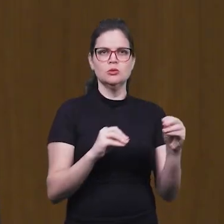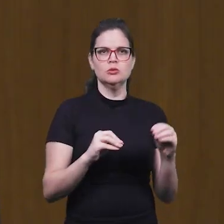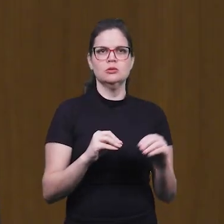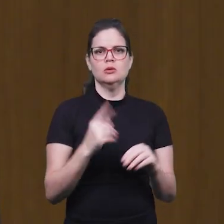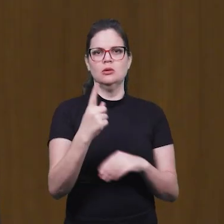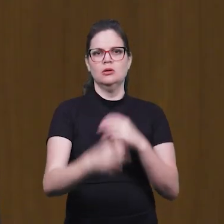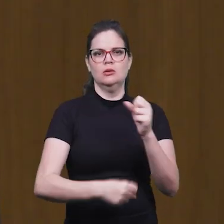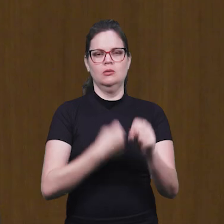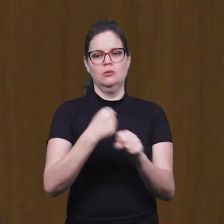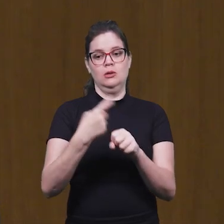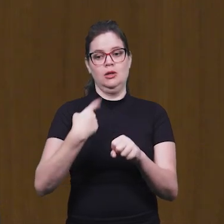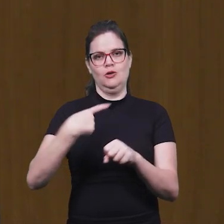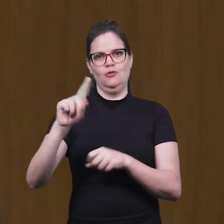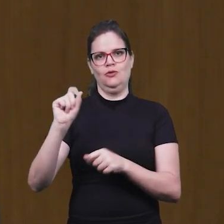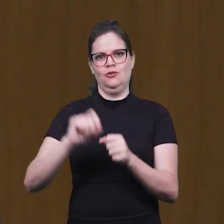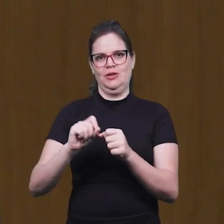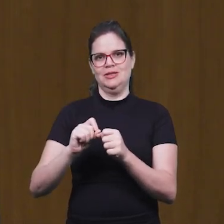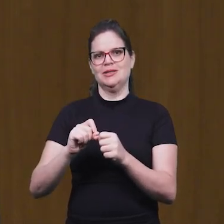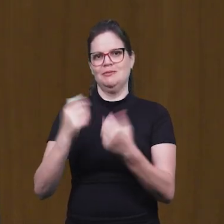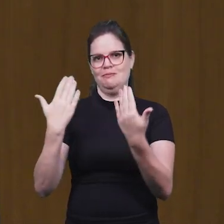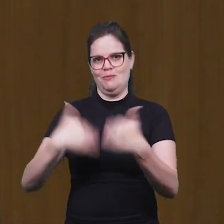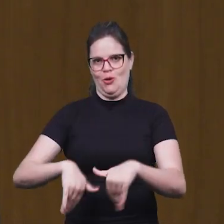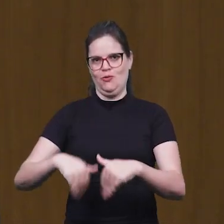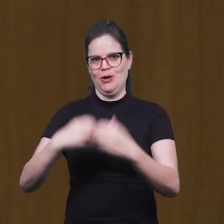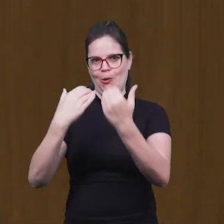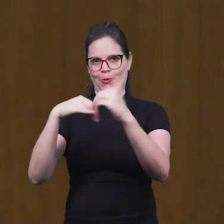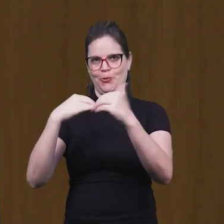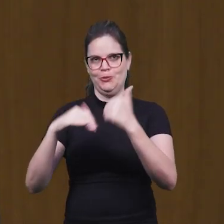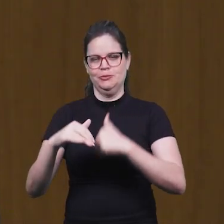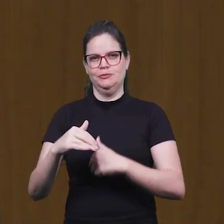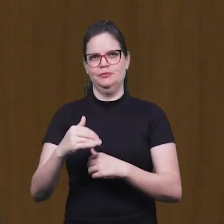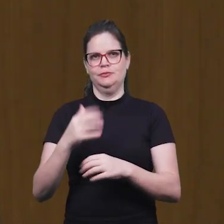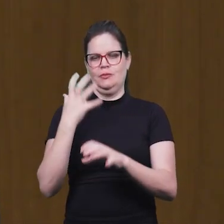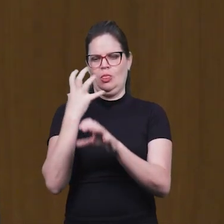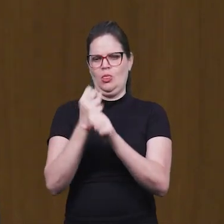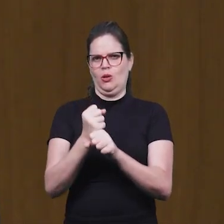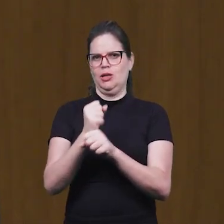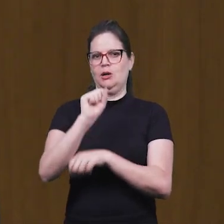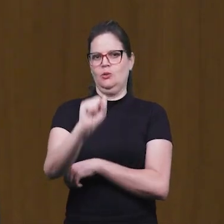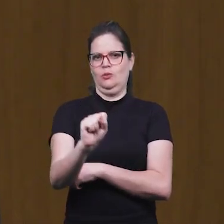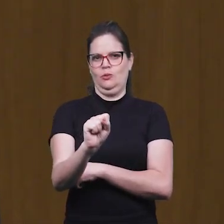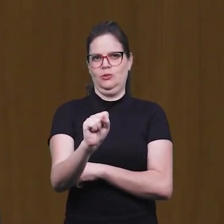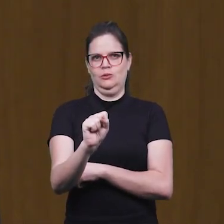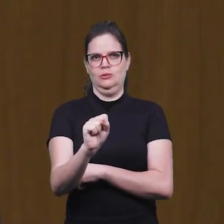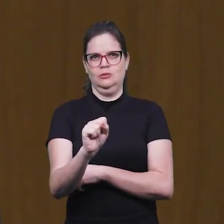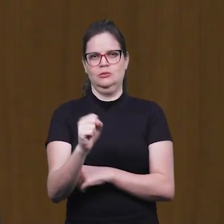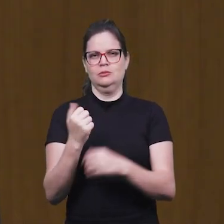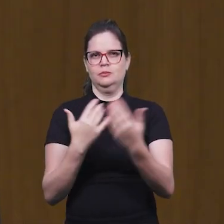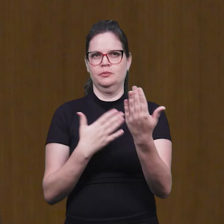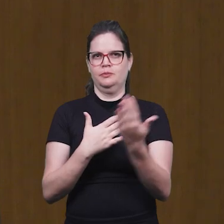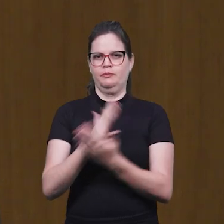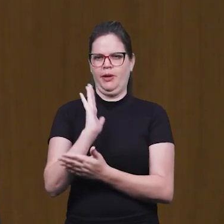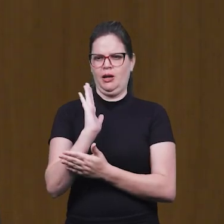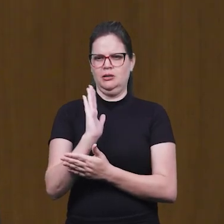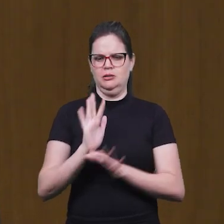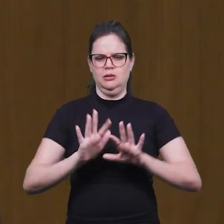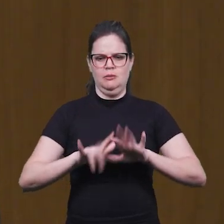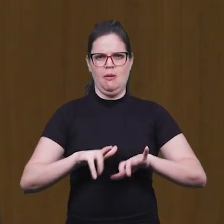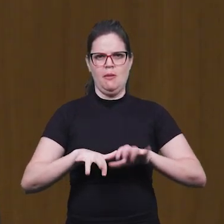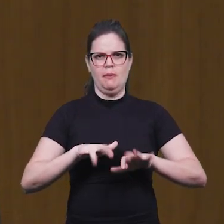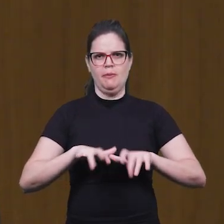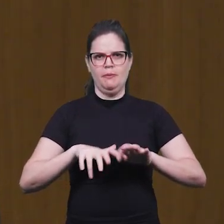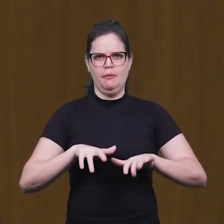a prova. Aí tirei 8 na prova. Passei na datilografia.